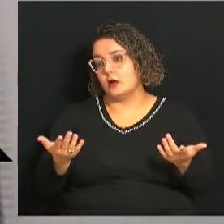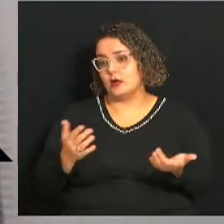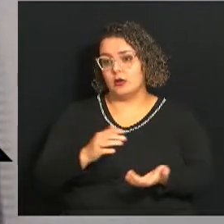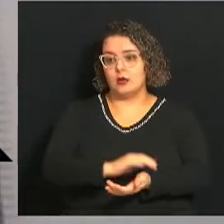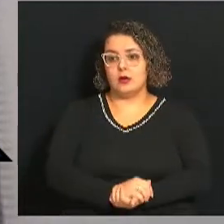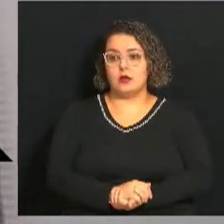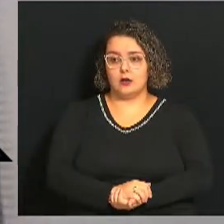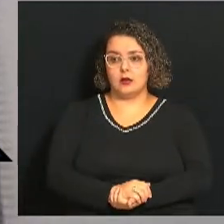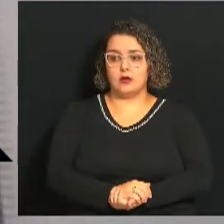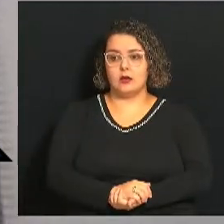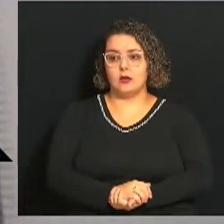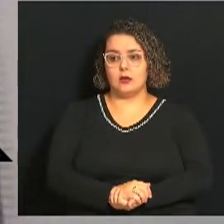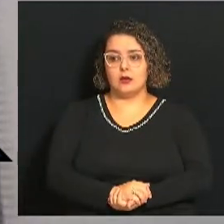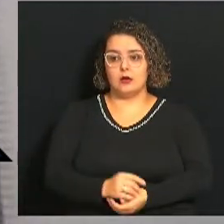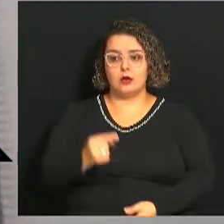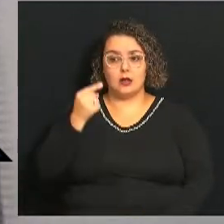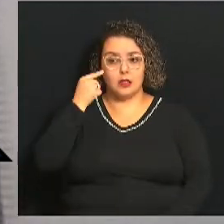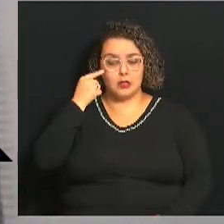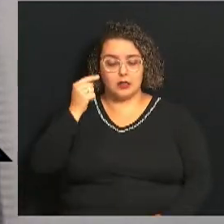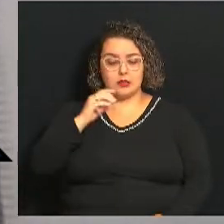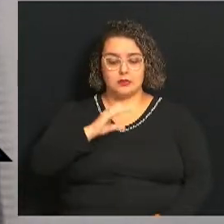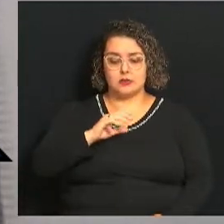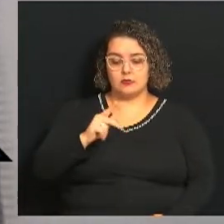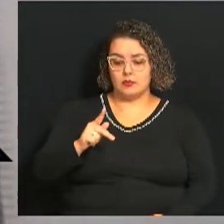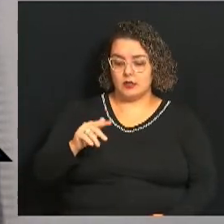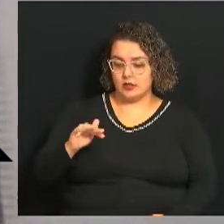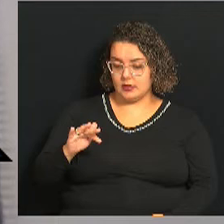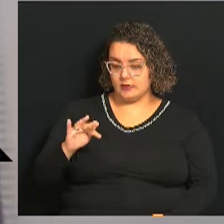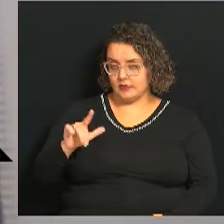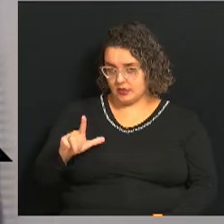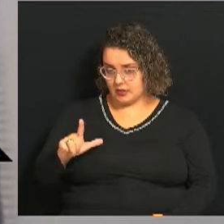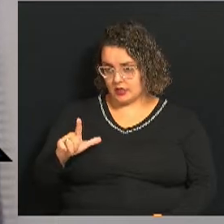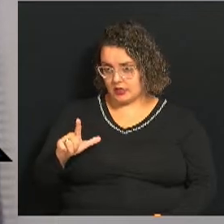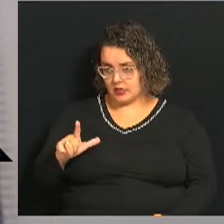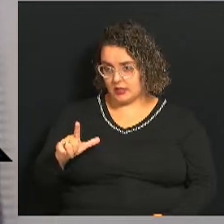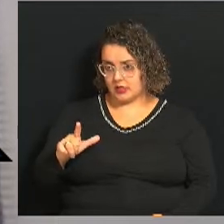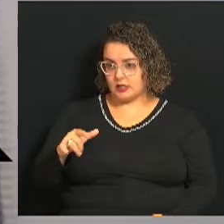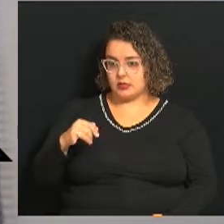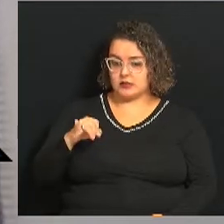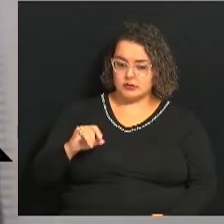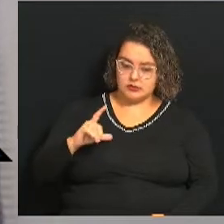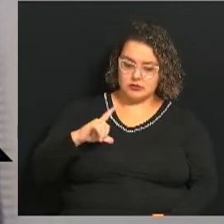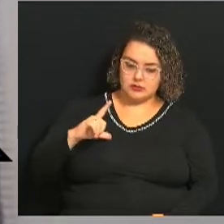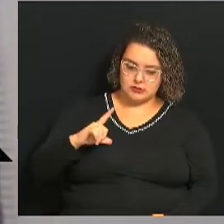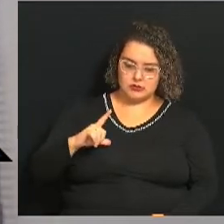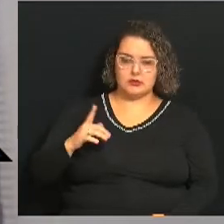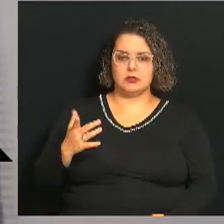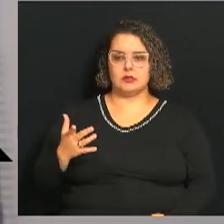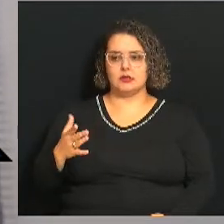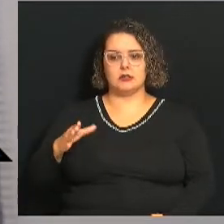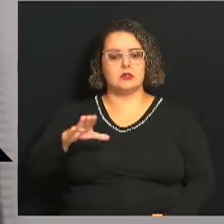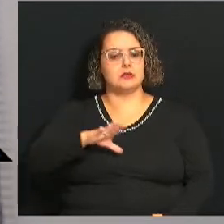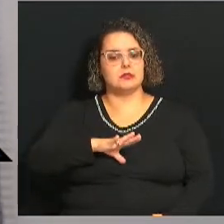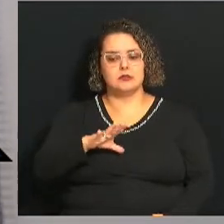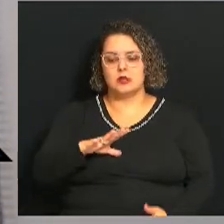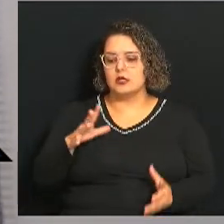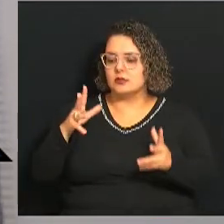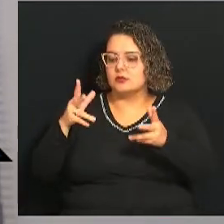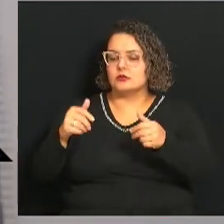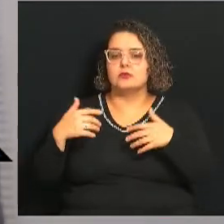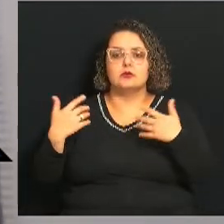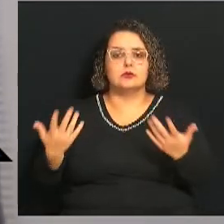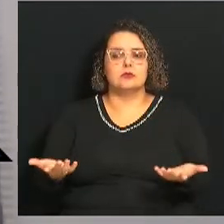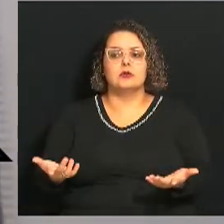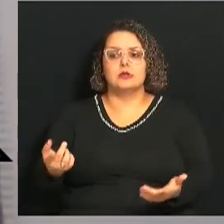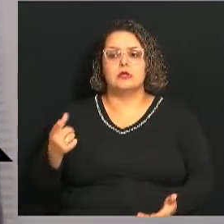a previsão da CPFL, por exemplo, se isso é viável ou não, de fazer isso na cidade toda? Existe uma